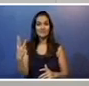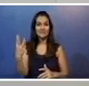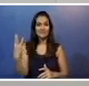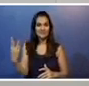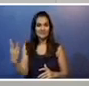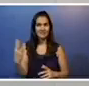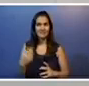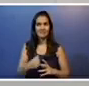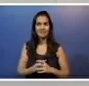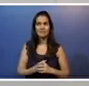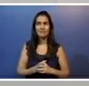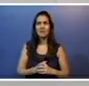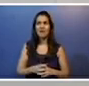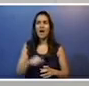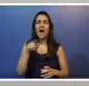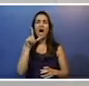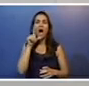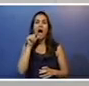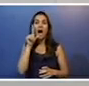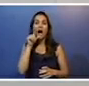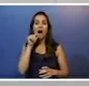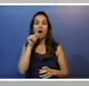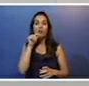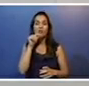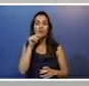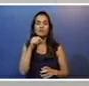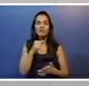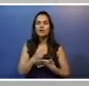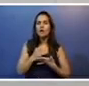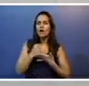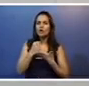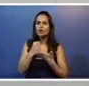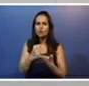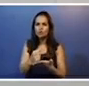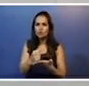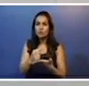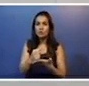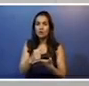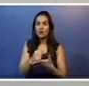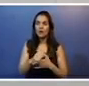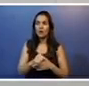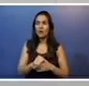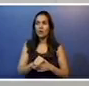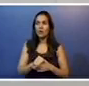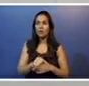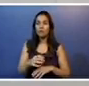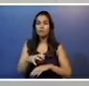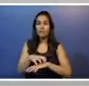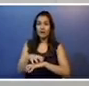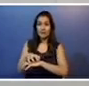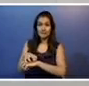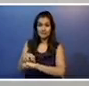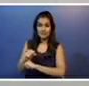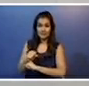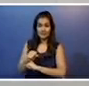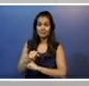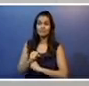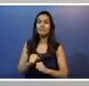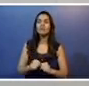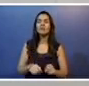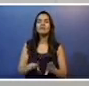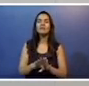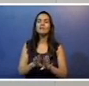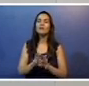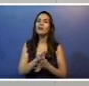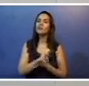233. Aves que controlam pragas e parasitas. Página 234, a